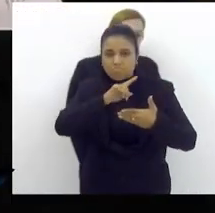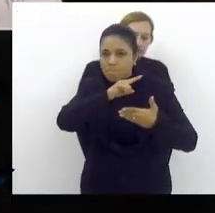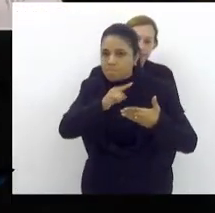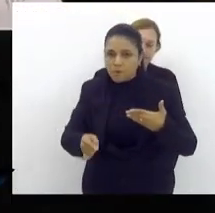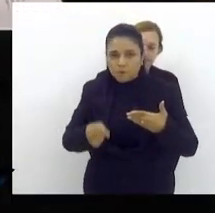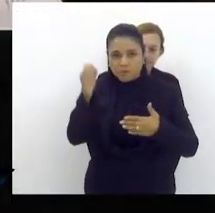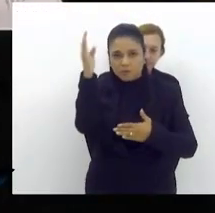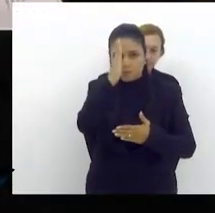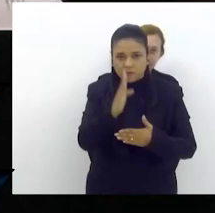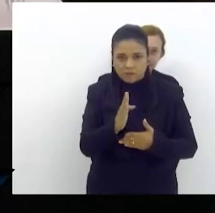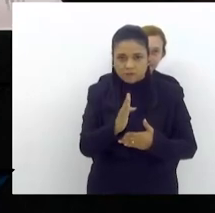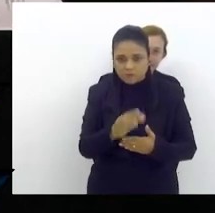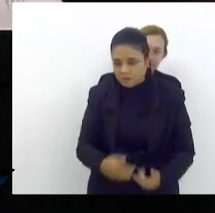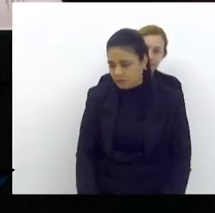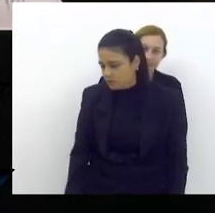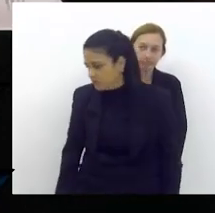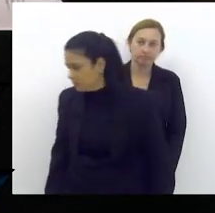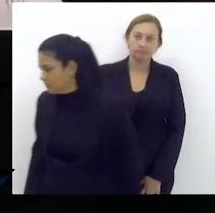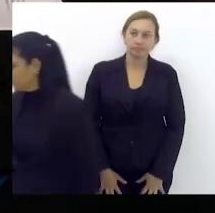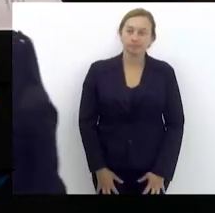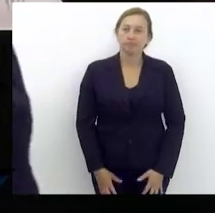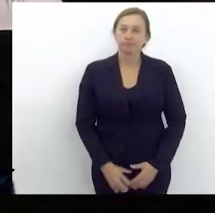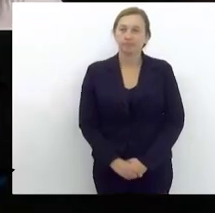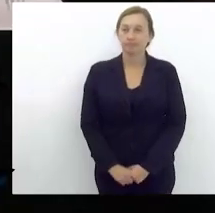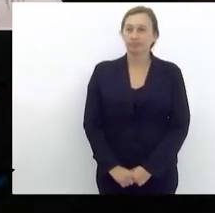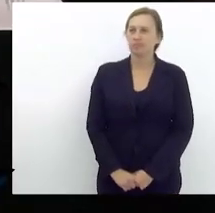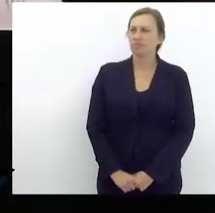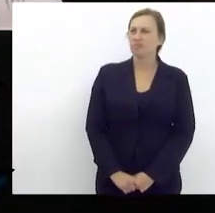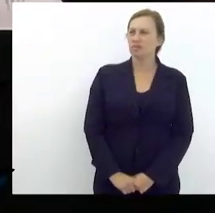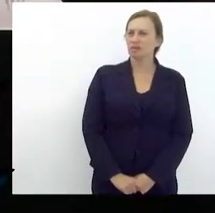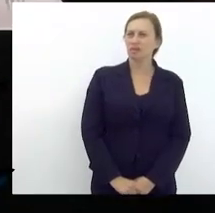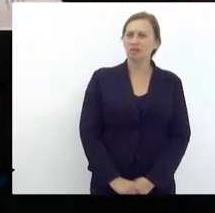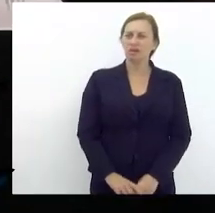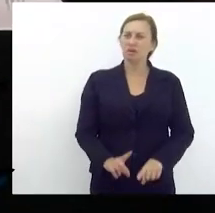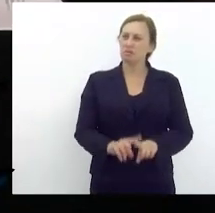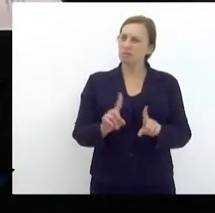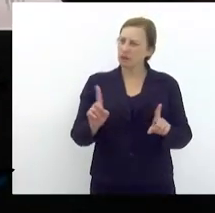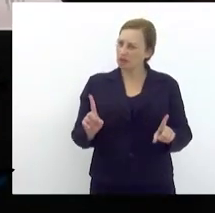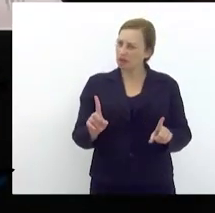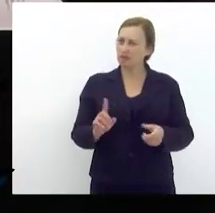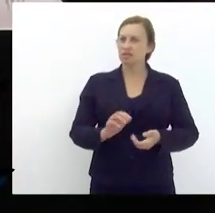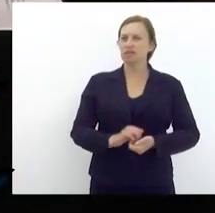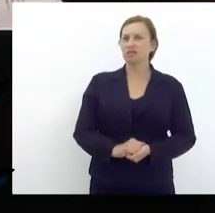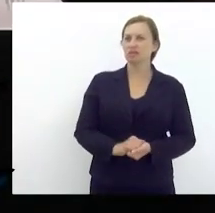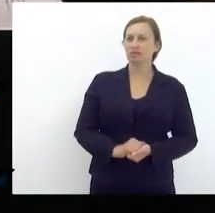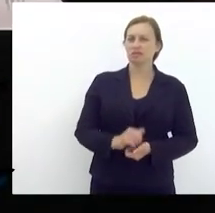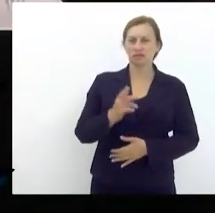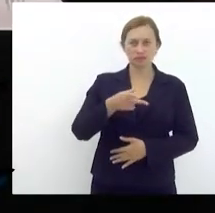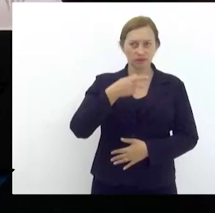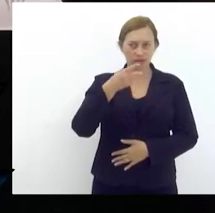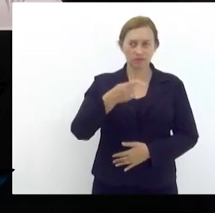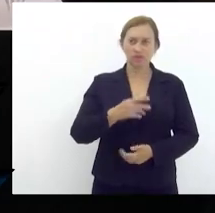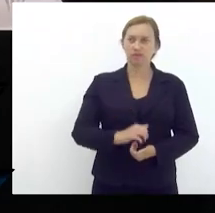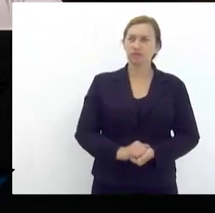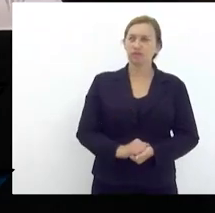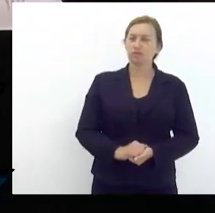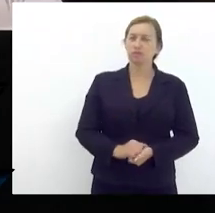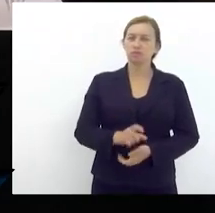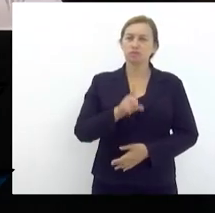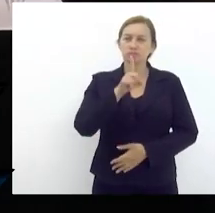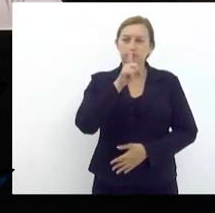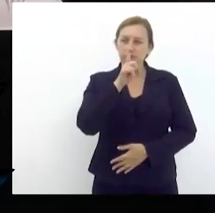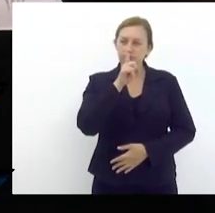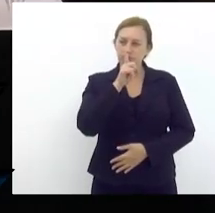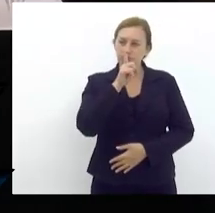fecha aspas mas o magistrado está dizendo o